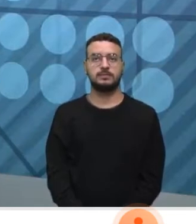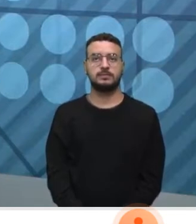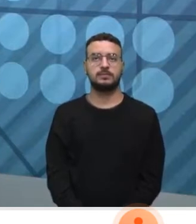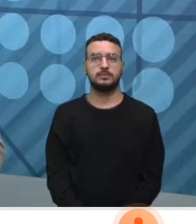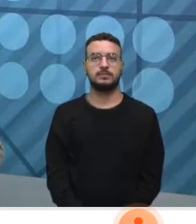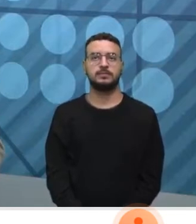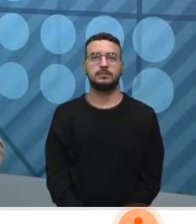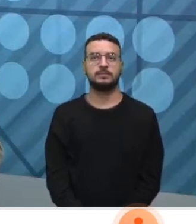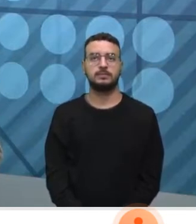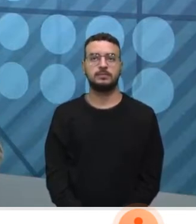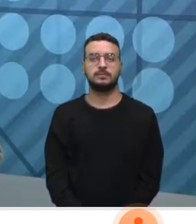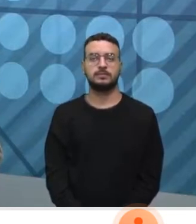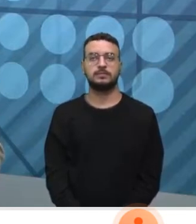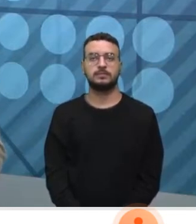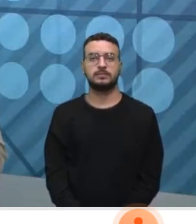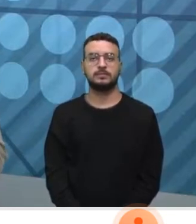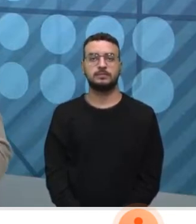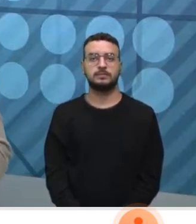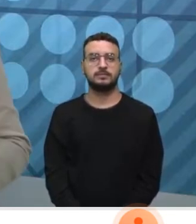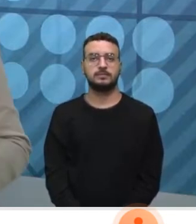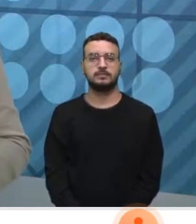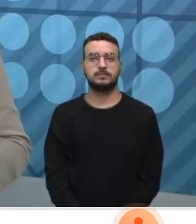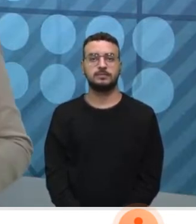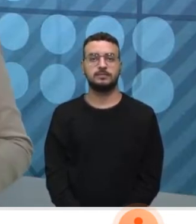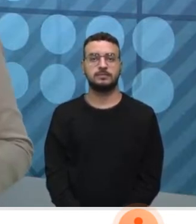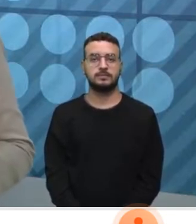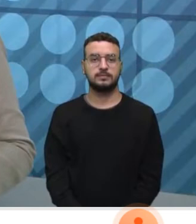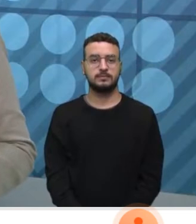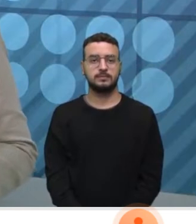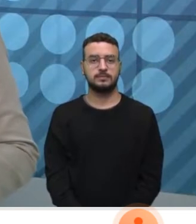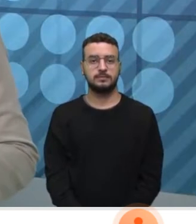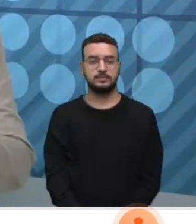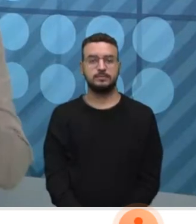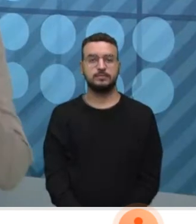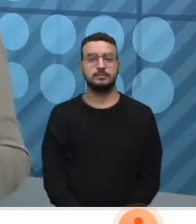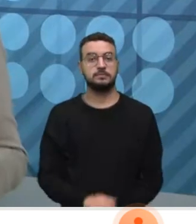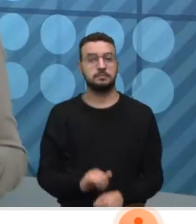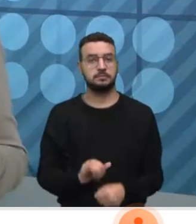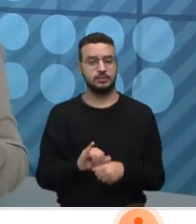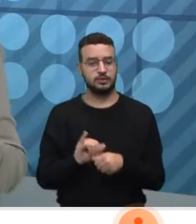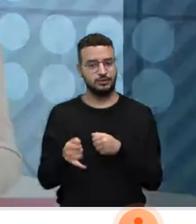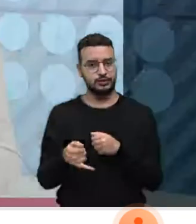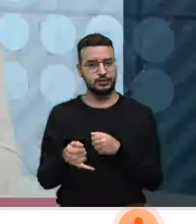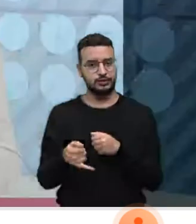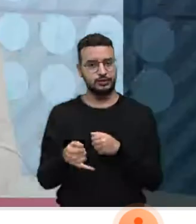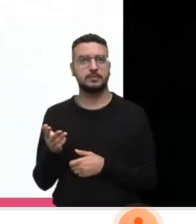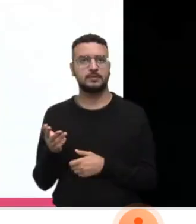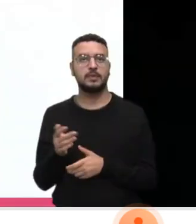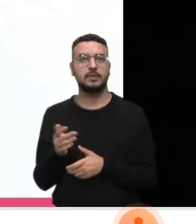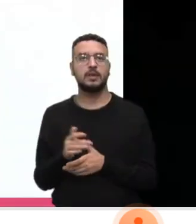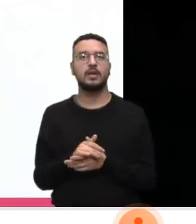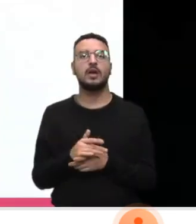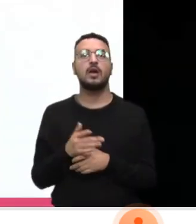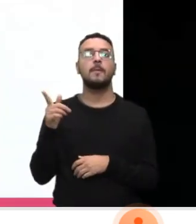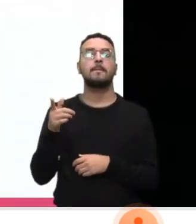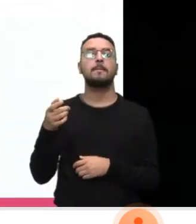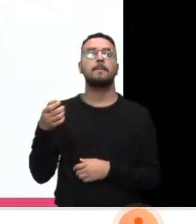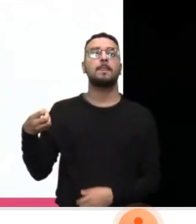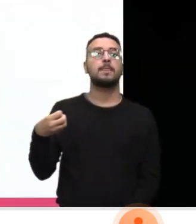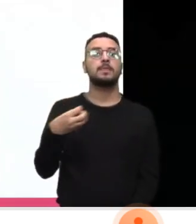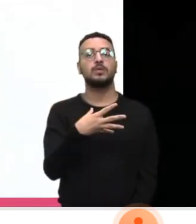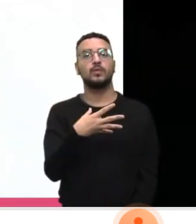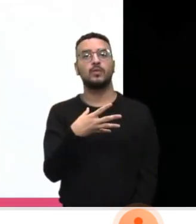carro usado, certo? Um adjetivo. No quadro nós temos lá novo.